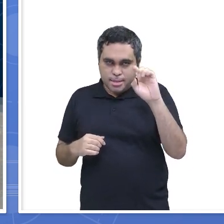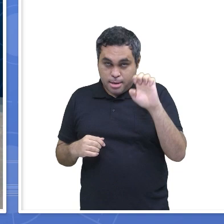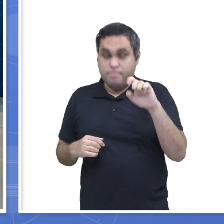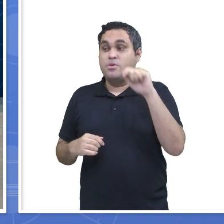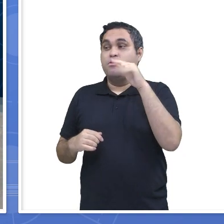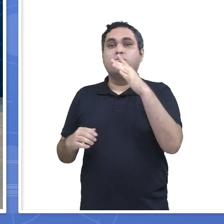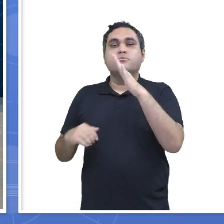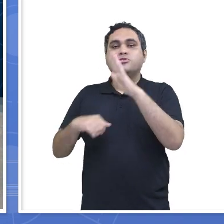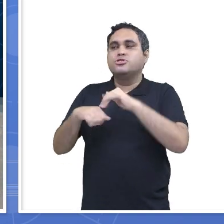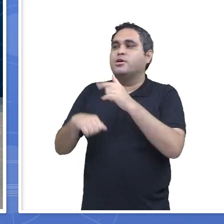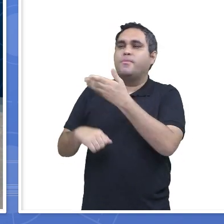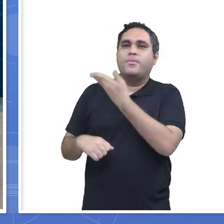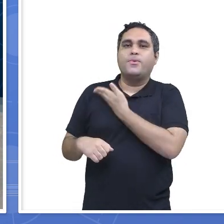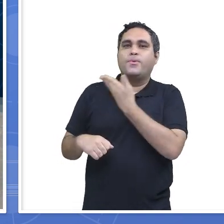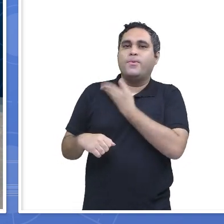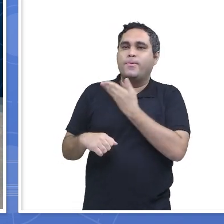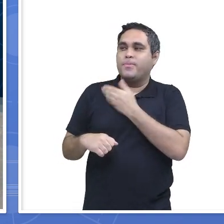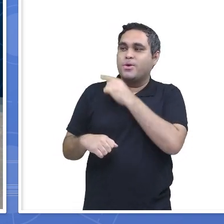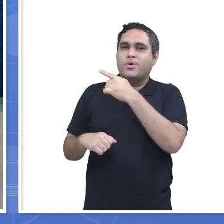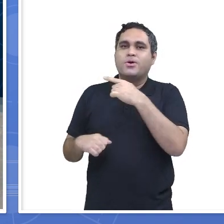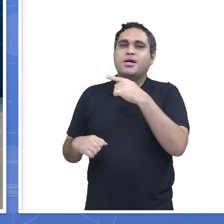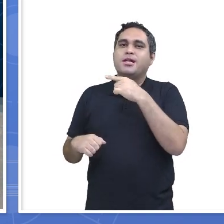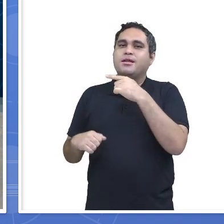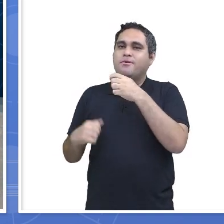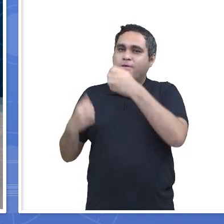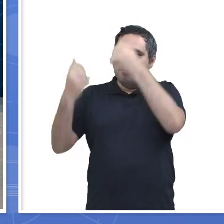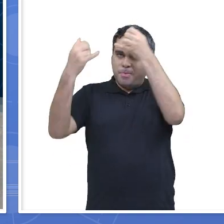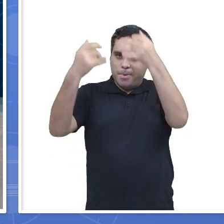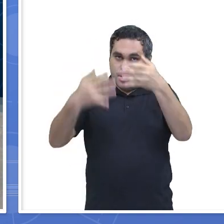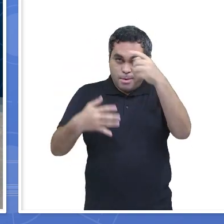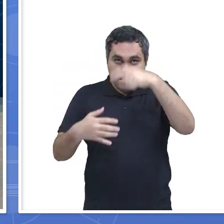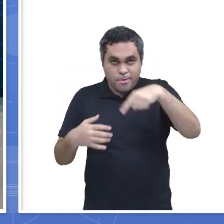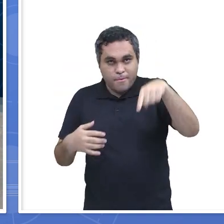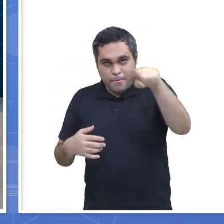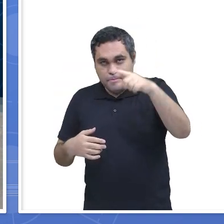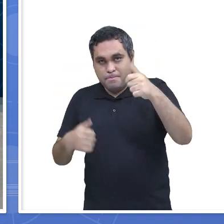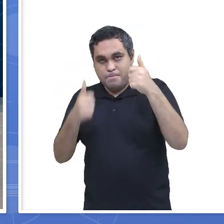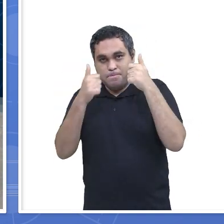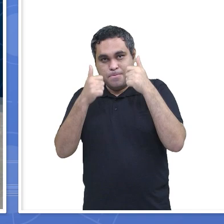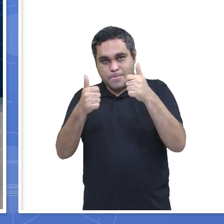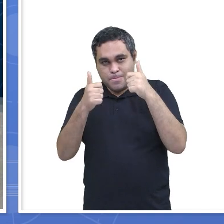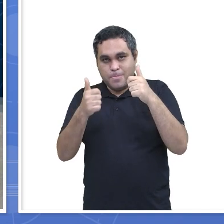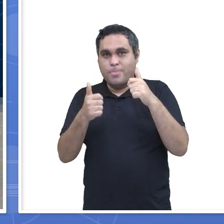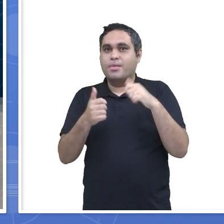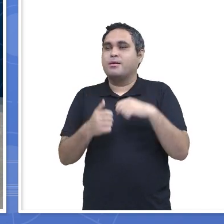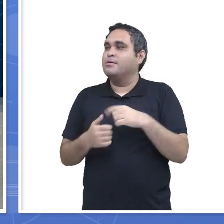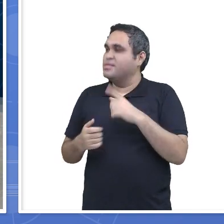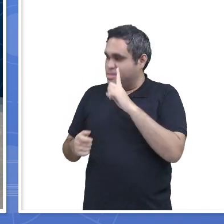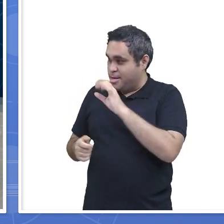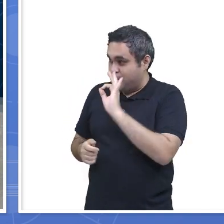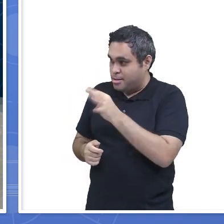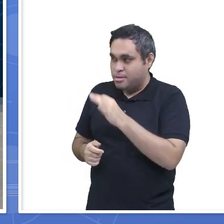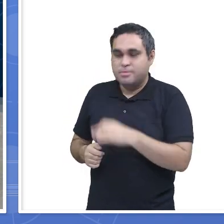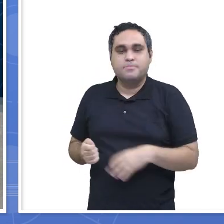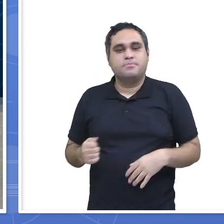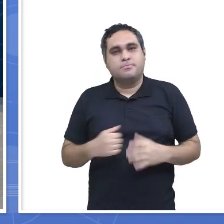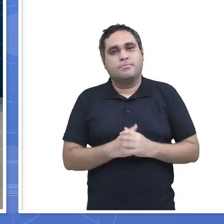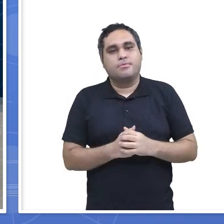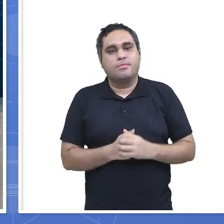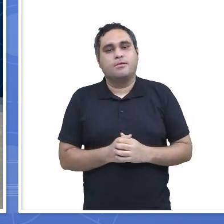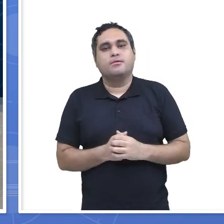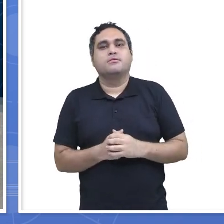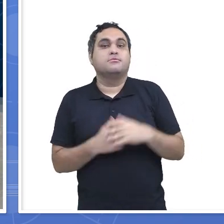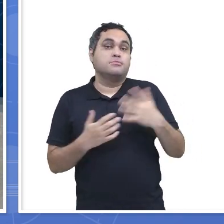aí, tirando as nossas dúvidas, que vai explicar o que significa essa palavra. Não é isso, Djurquinha?